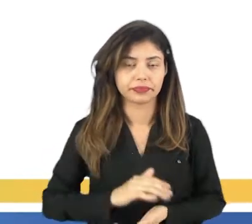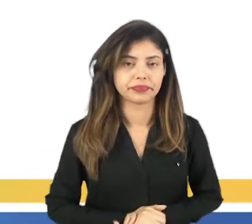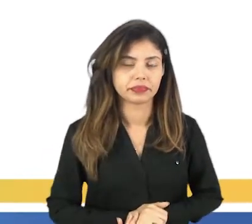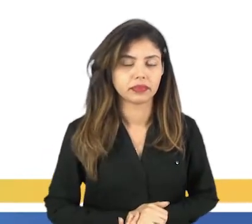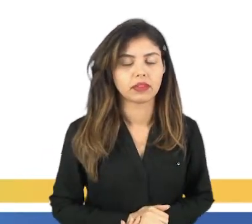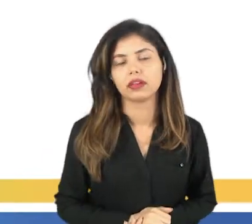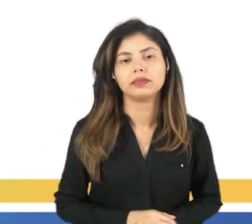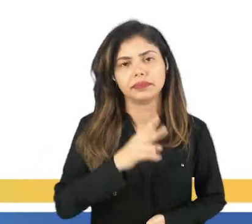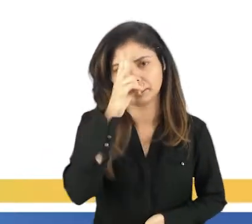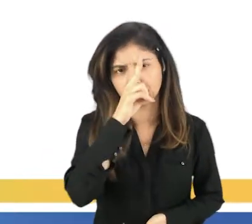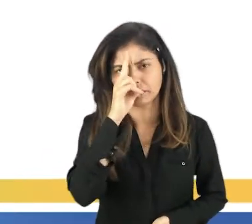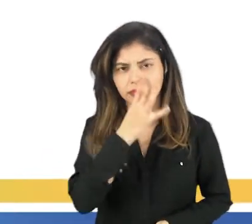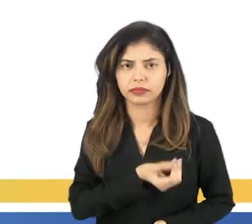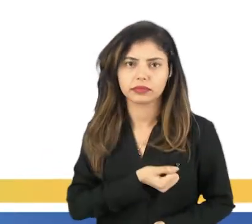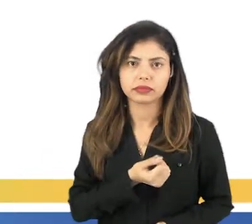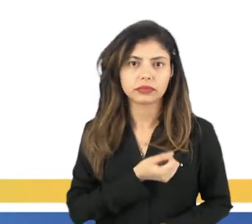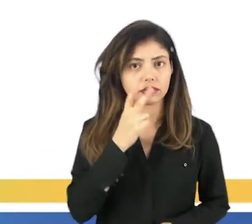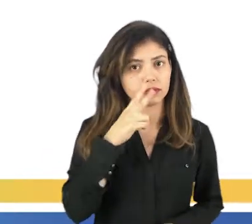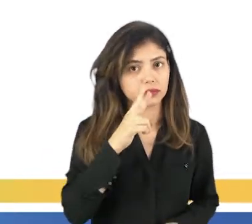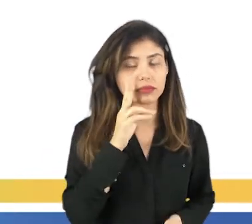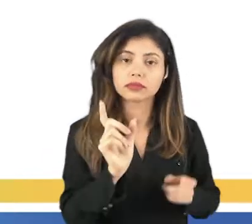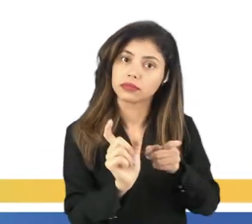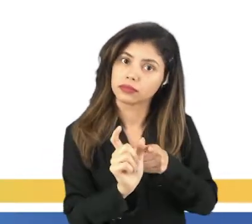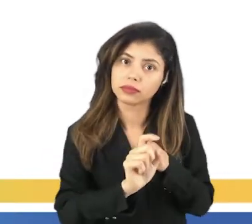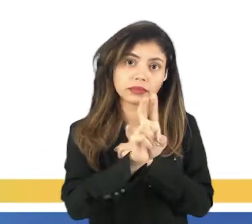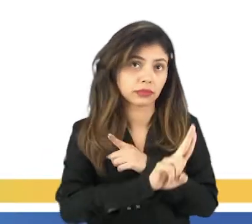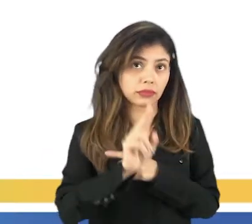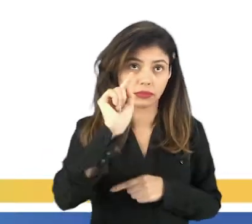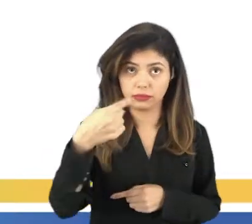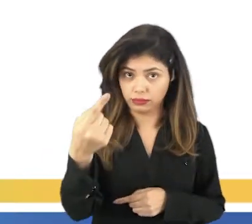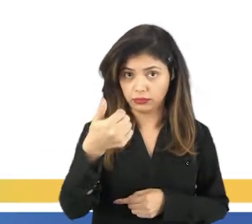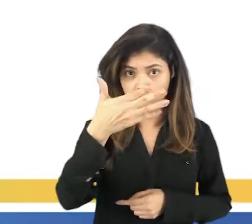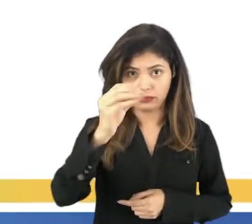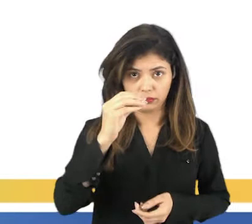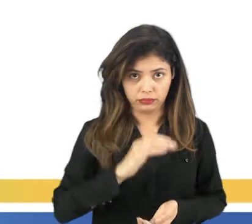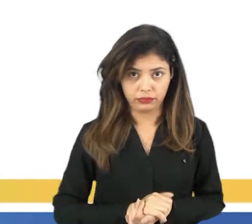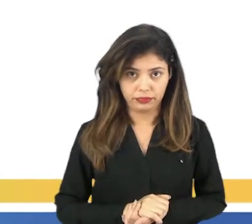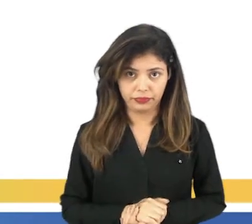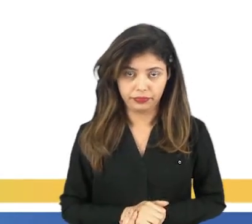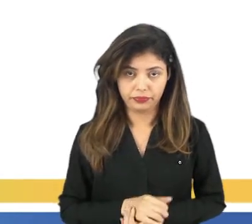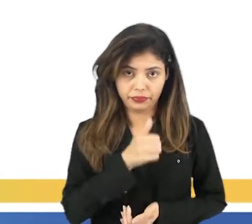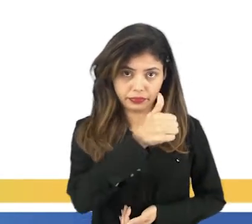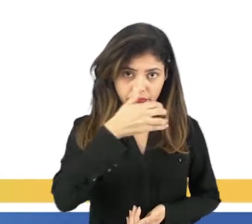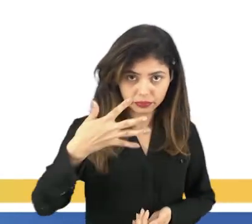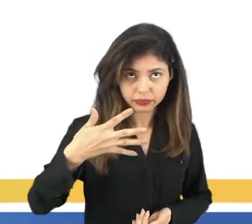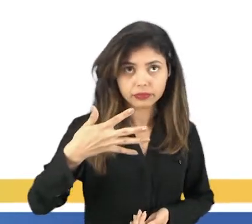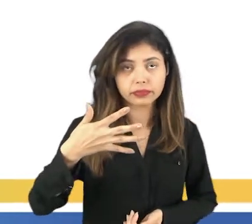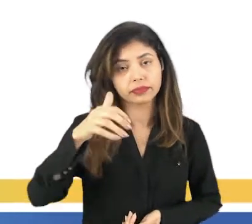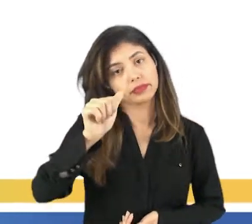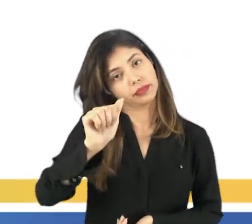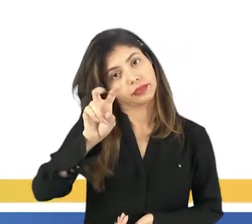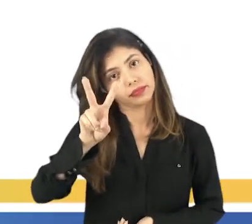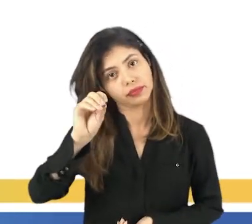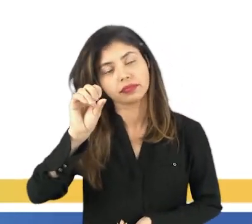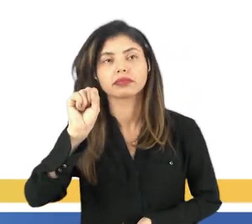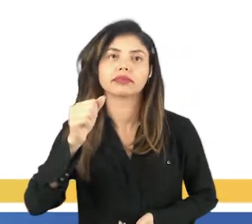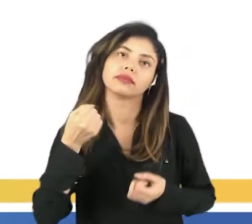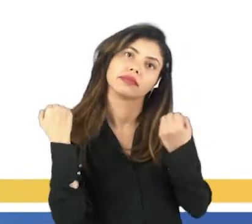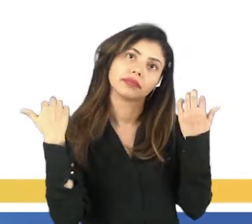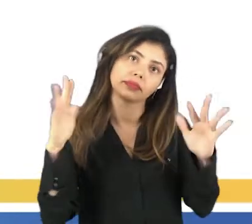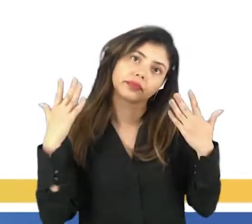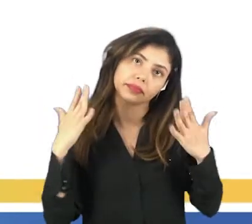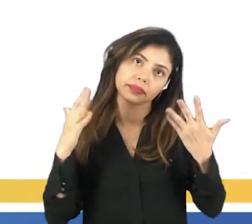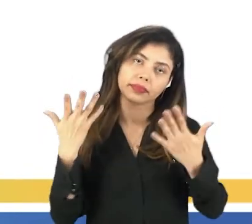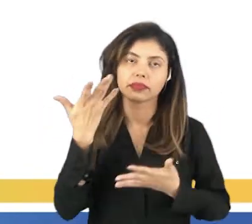14. Lembra do númerozinho que a gente, da palavrinha que a gente usa depois do 10? 14 avos. Muito